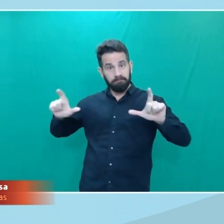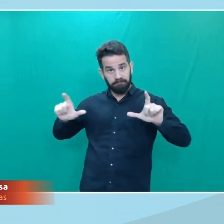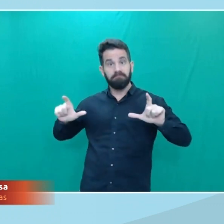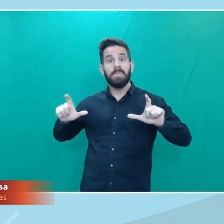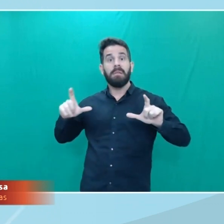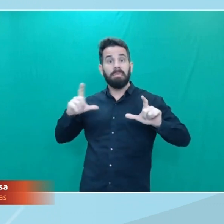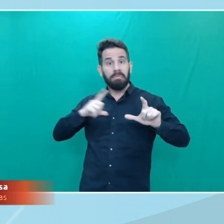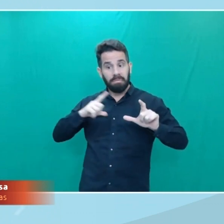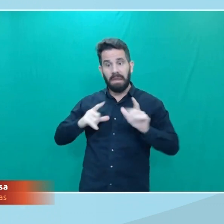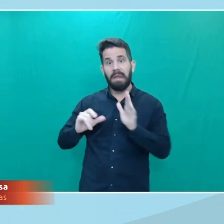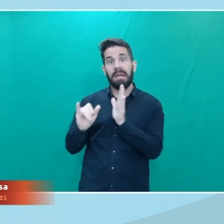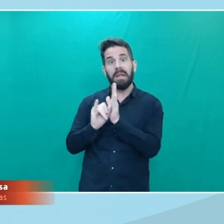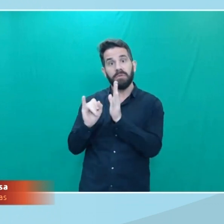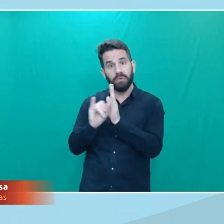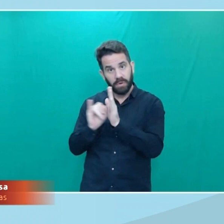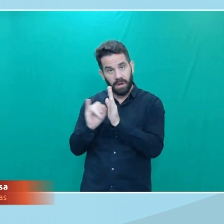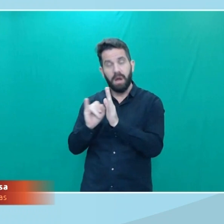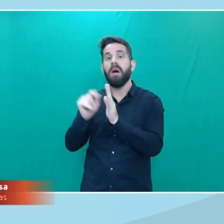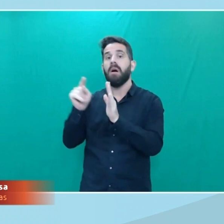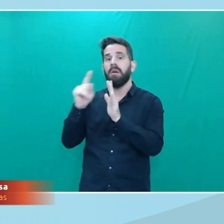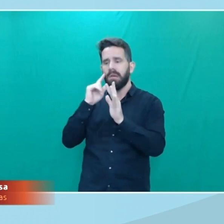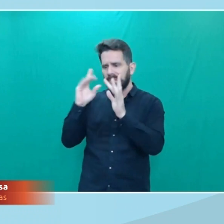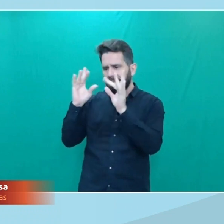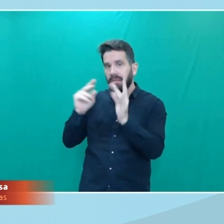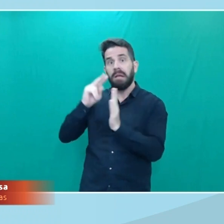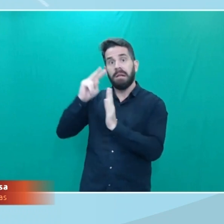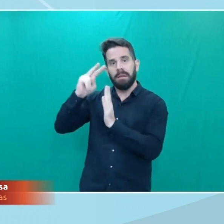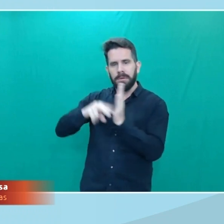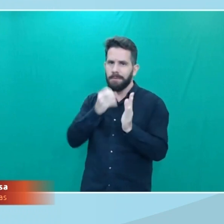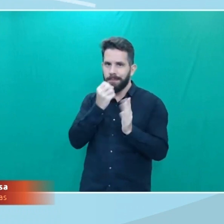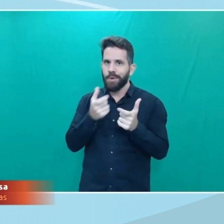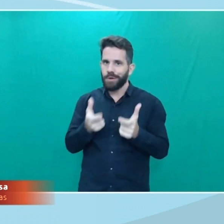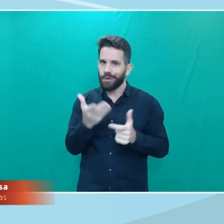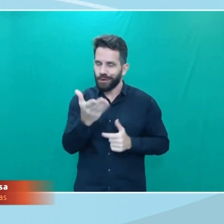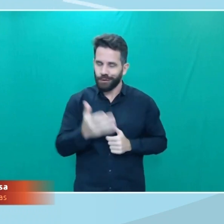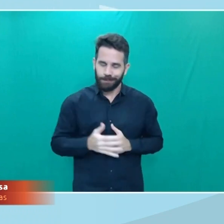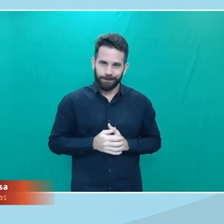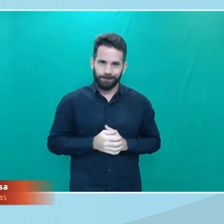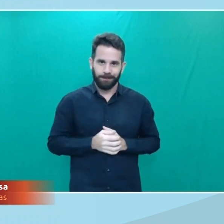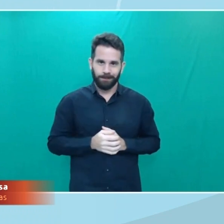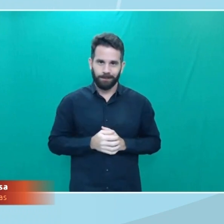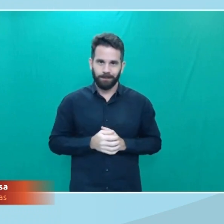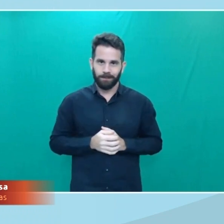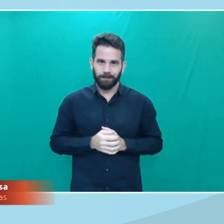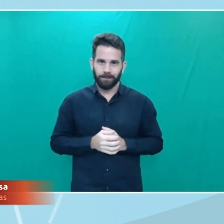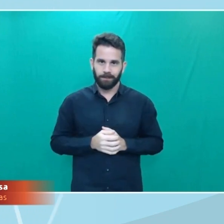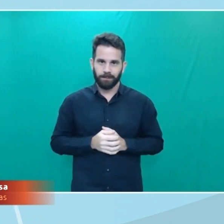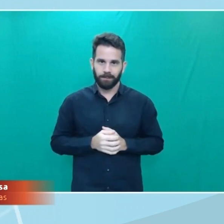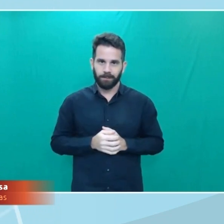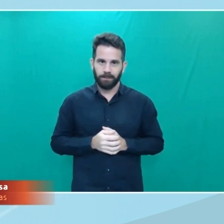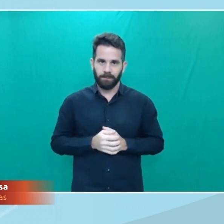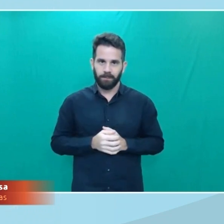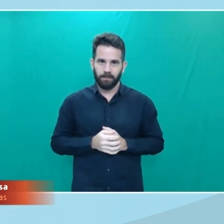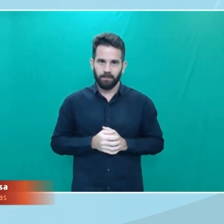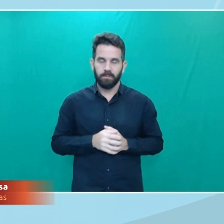basileufranca.com.br, leia o edital, faça sua inscrição e boa sorte. E as mostras simultâneas da